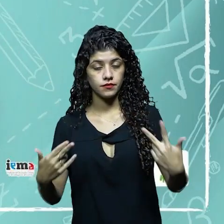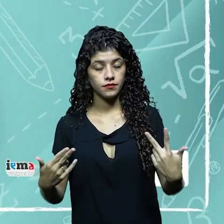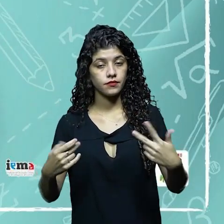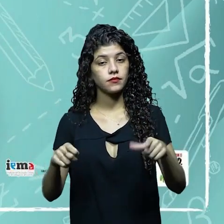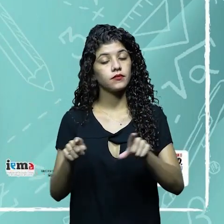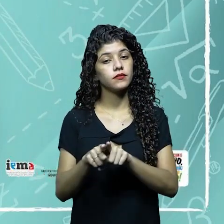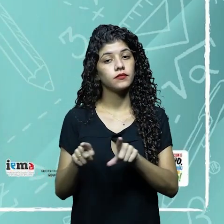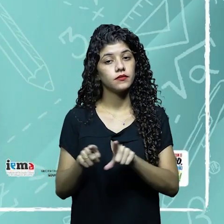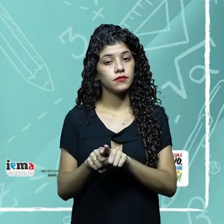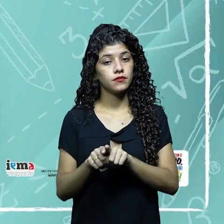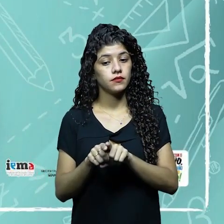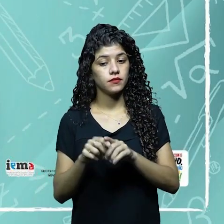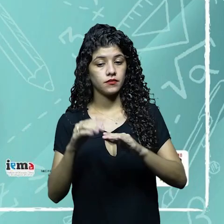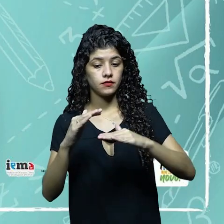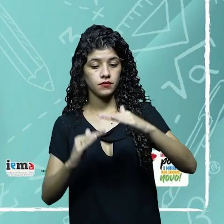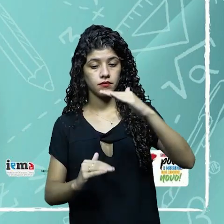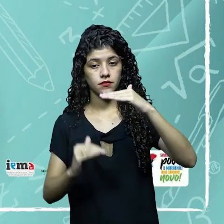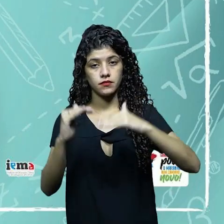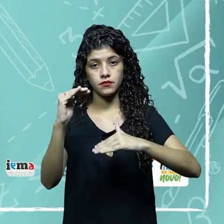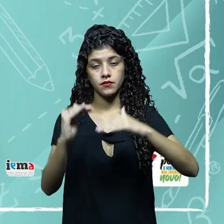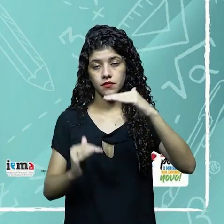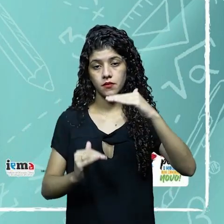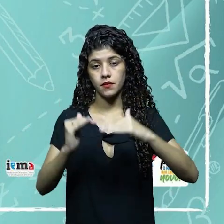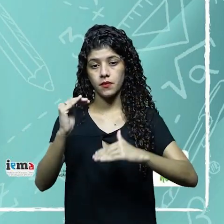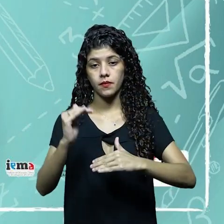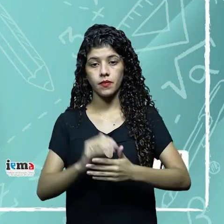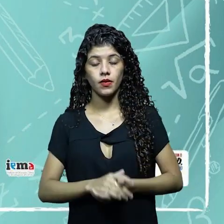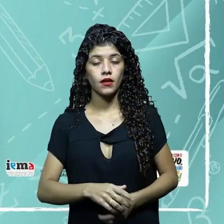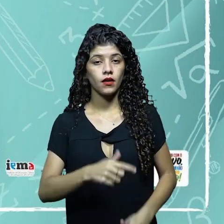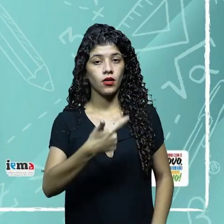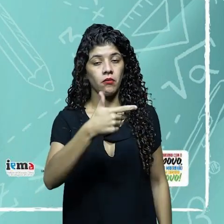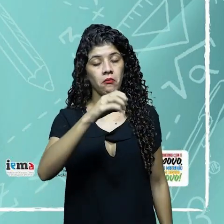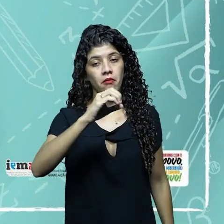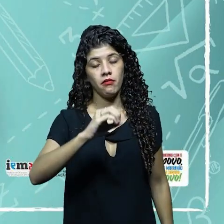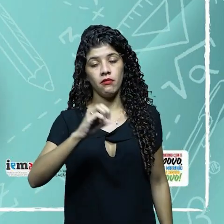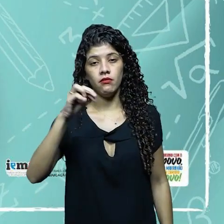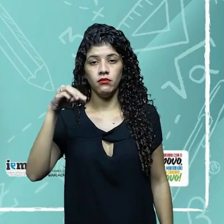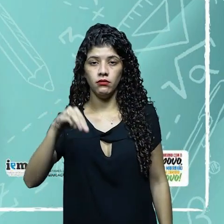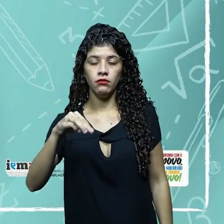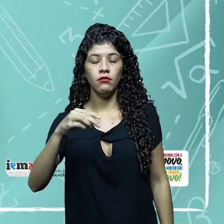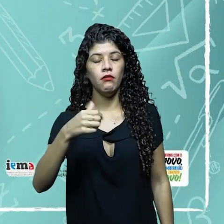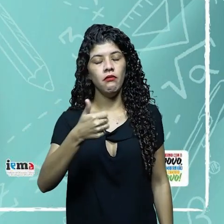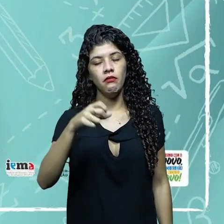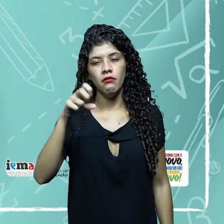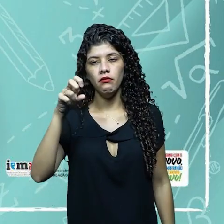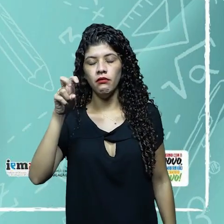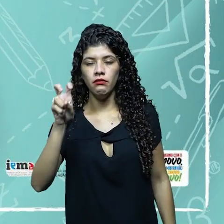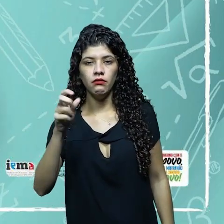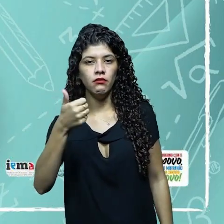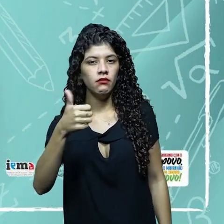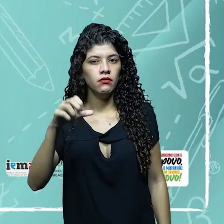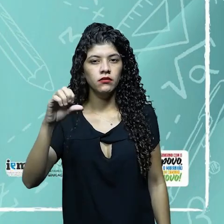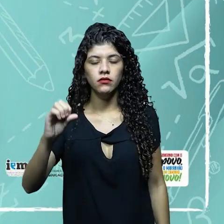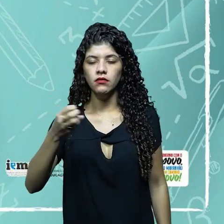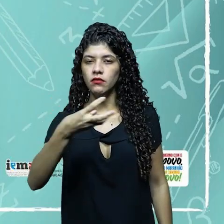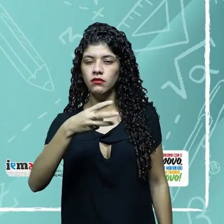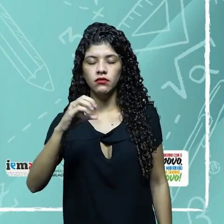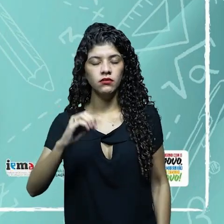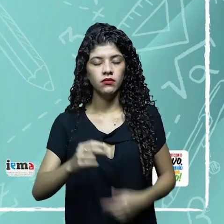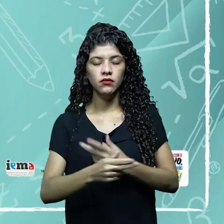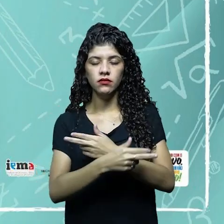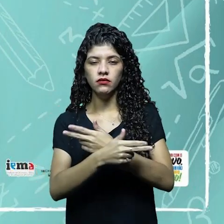vários tamanhos de linhas, né, 20 milímetros, 15, 10, 30, tem linhas